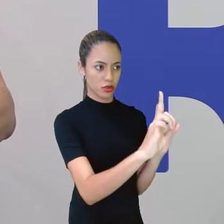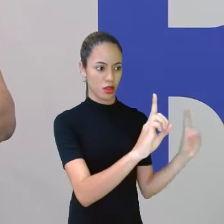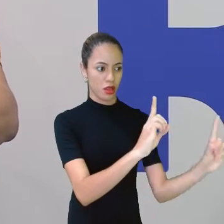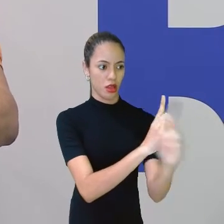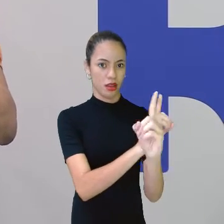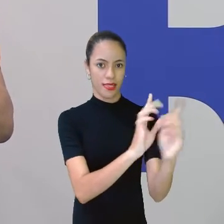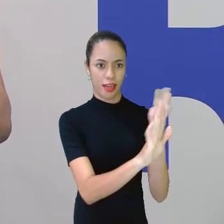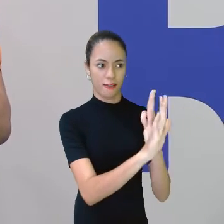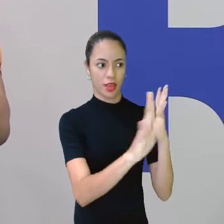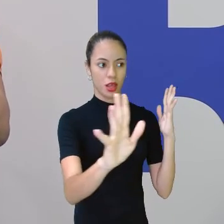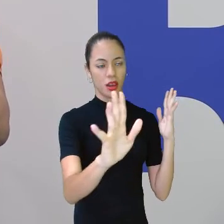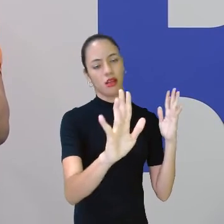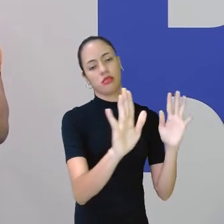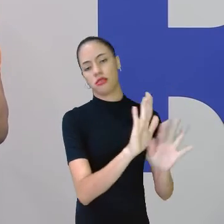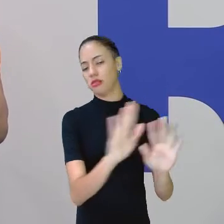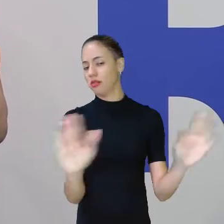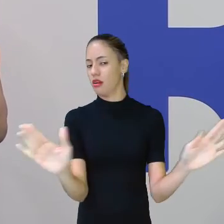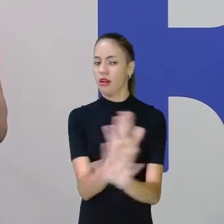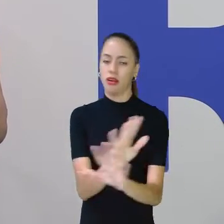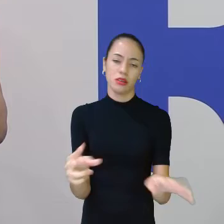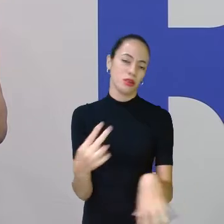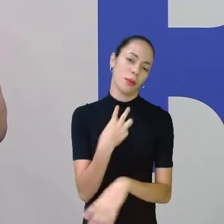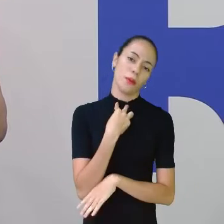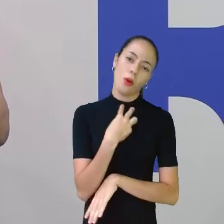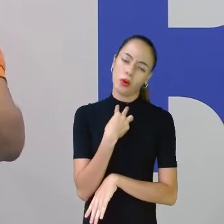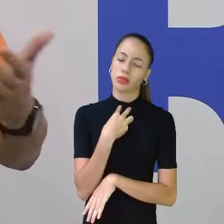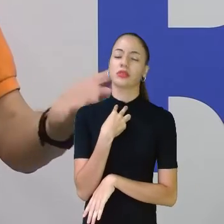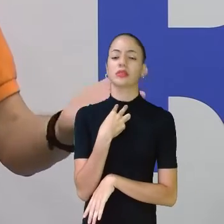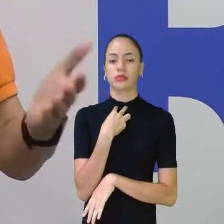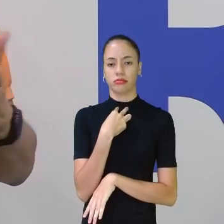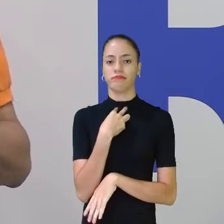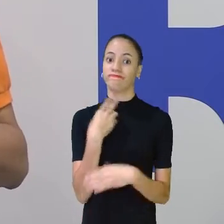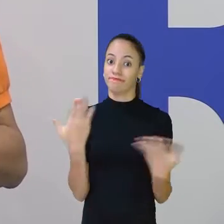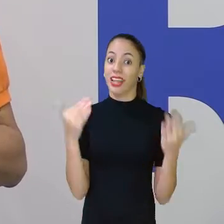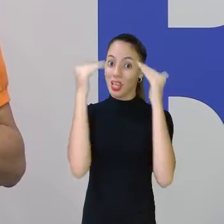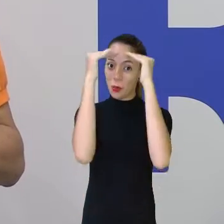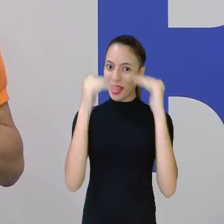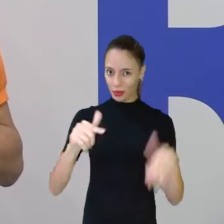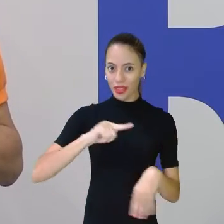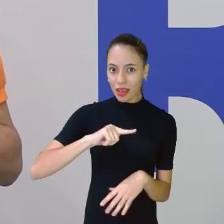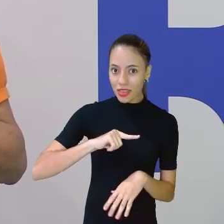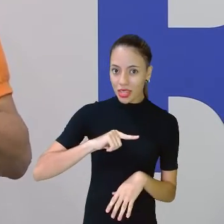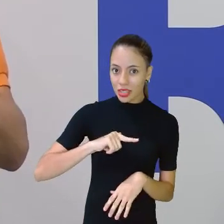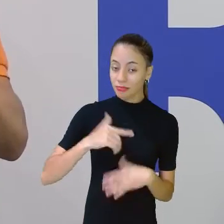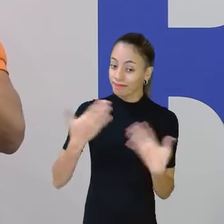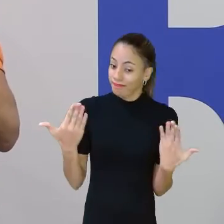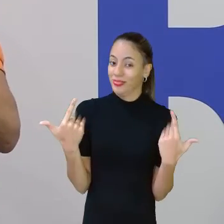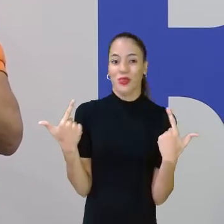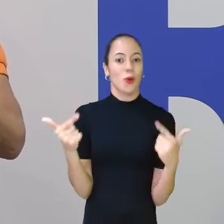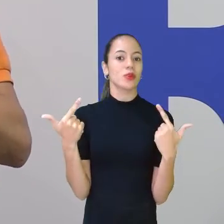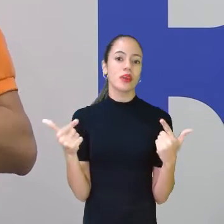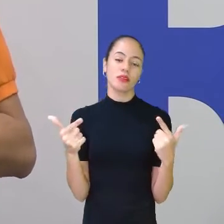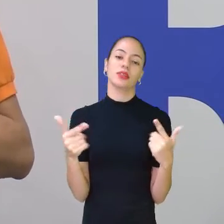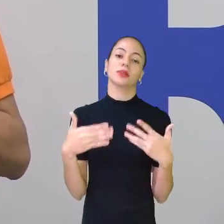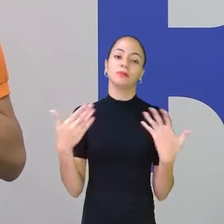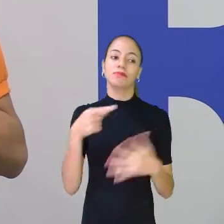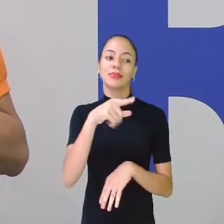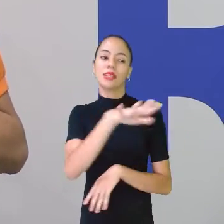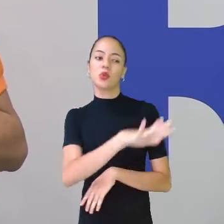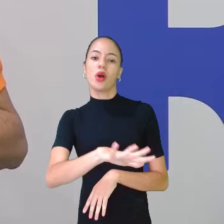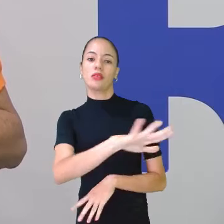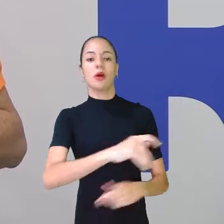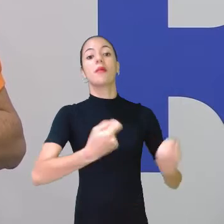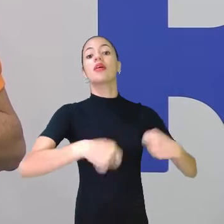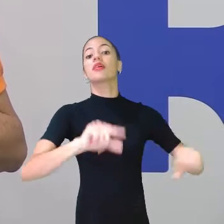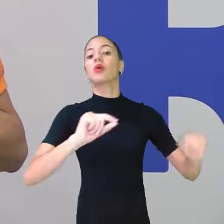lugar e a pessoa ir lá para o lugar, lá na fila, né? Isso. E aí, o respeito, como é que vai? Então, essa situação aí, que a gente tem que ter